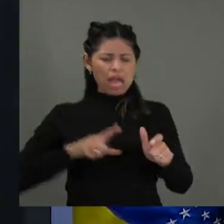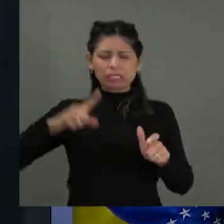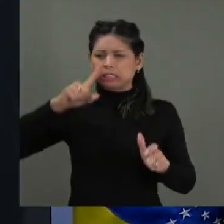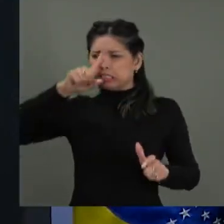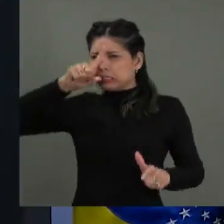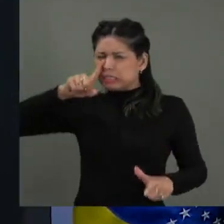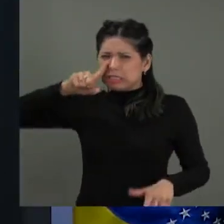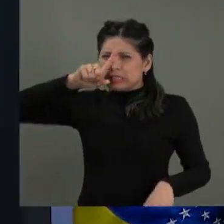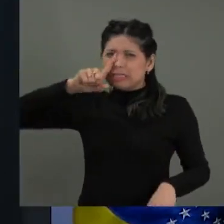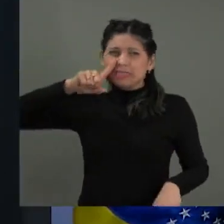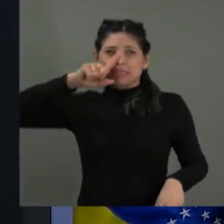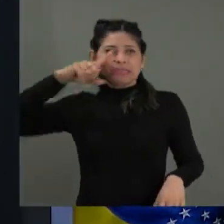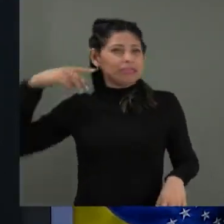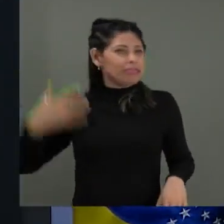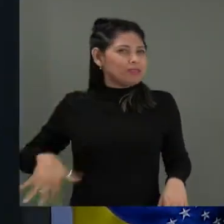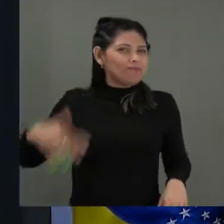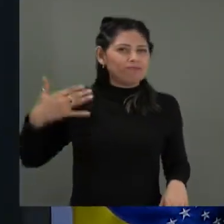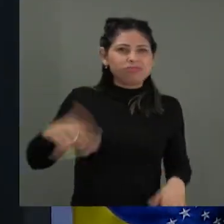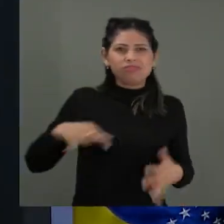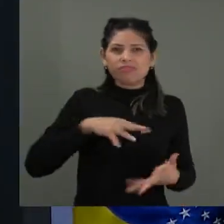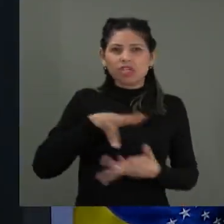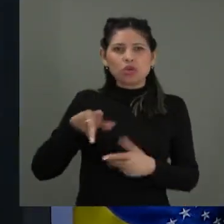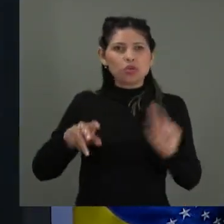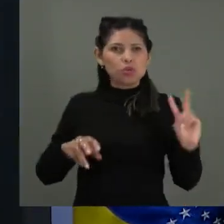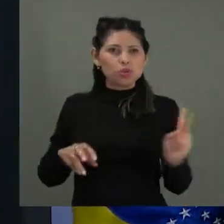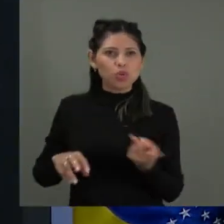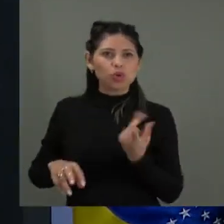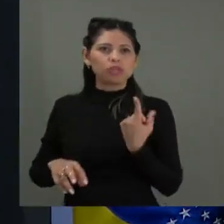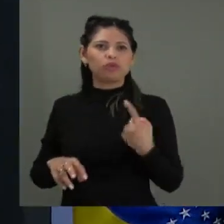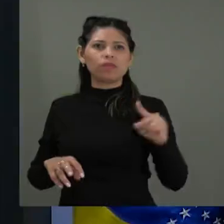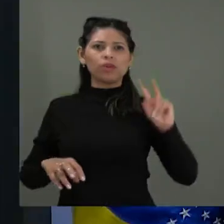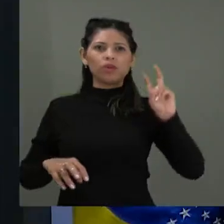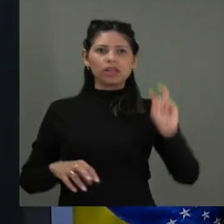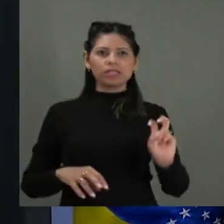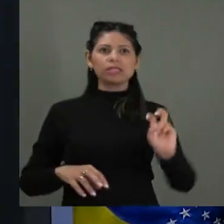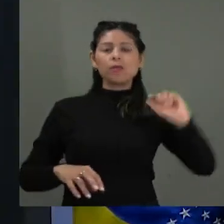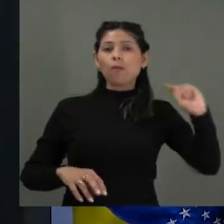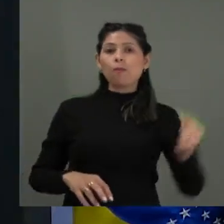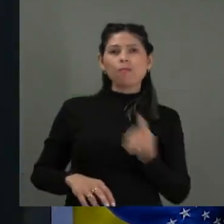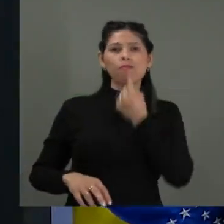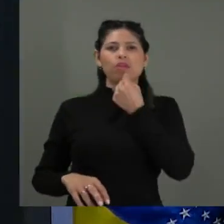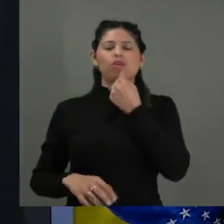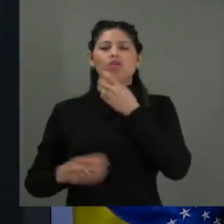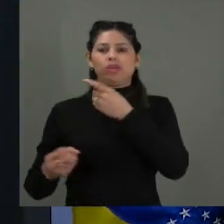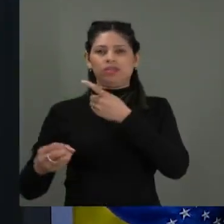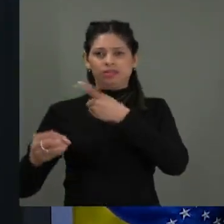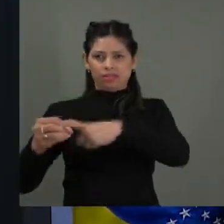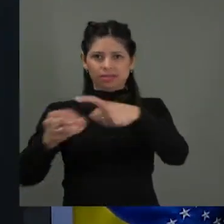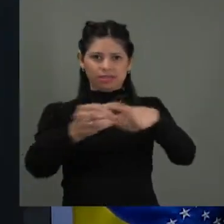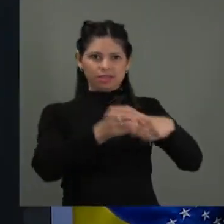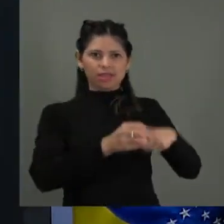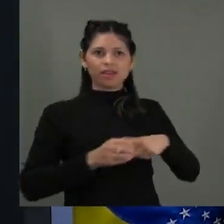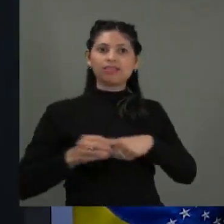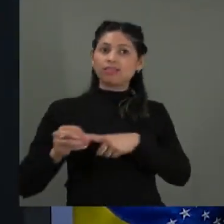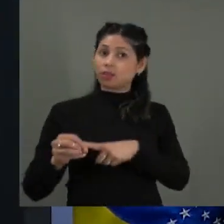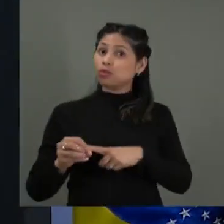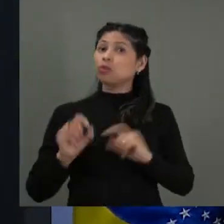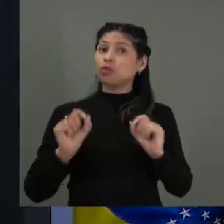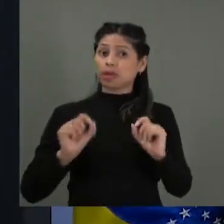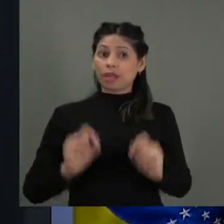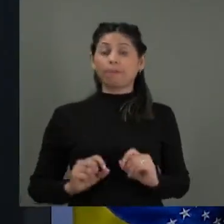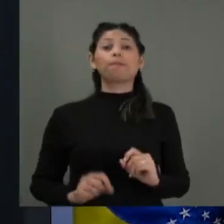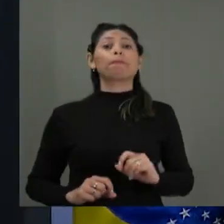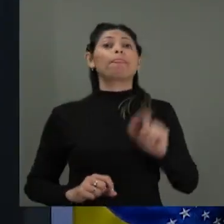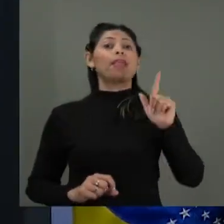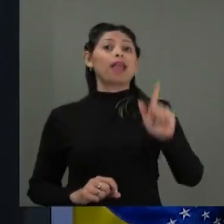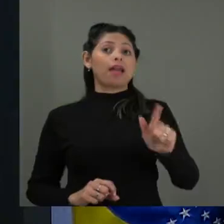mundo, com cerca de 2,5 milhões de cidades. Segundo o GAECO,